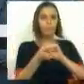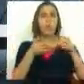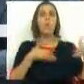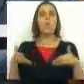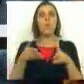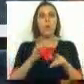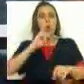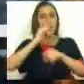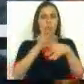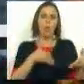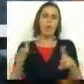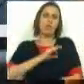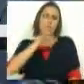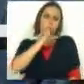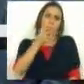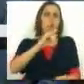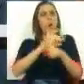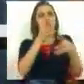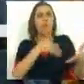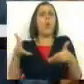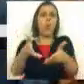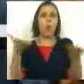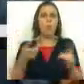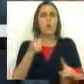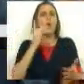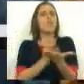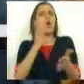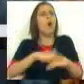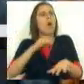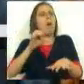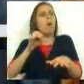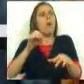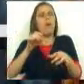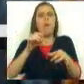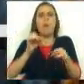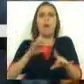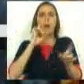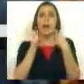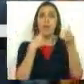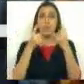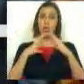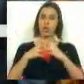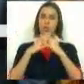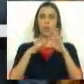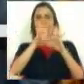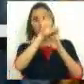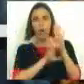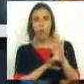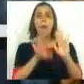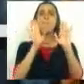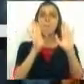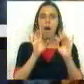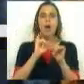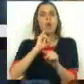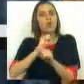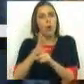e de seguir outro rumo, Sr. Ministro. De seguir outro rumo, não só na revisão da estrutura curricular, mas também de seguir